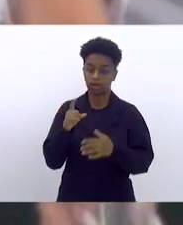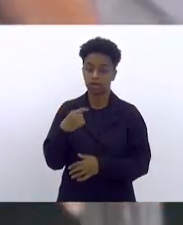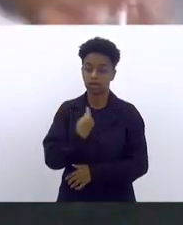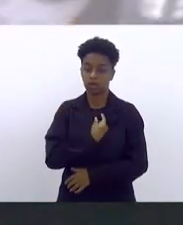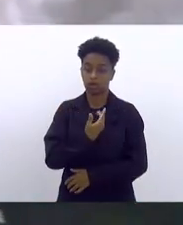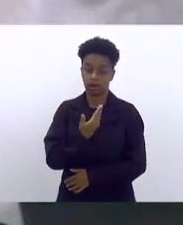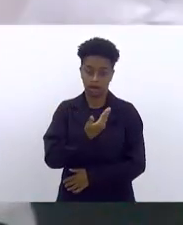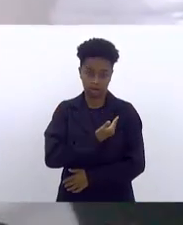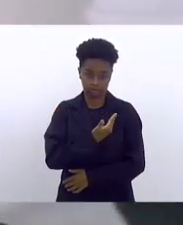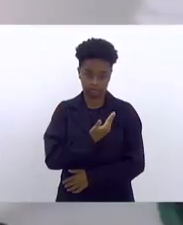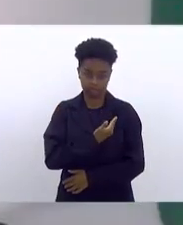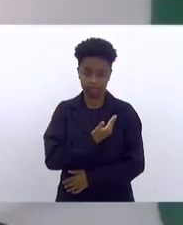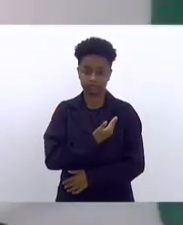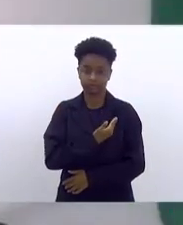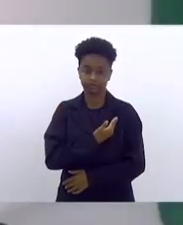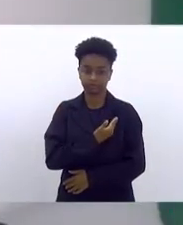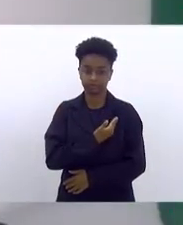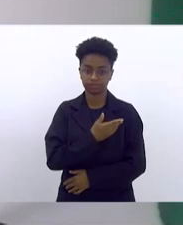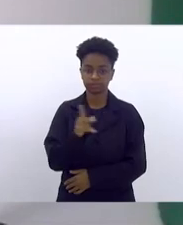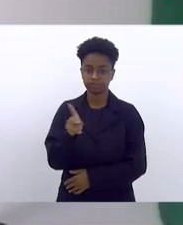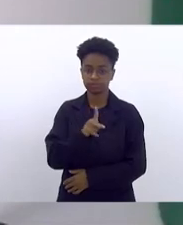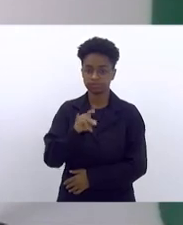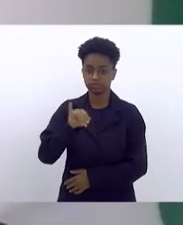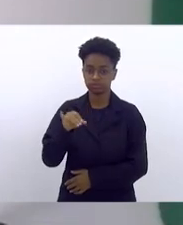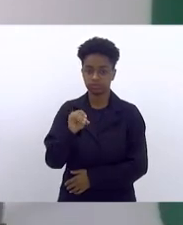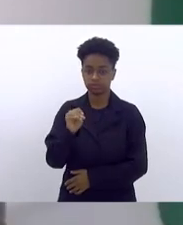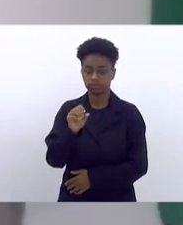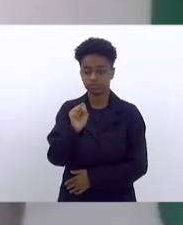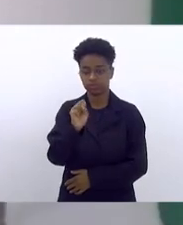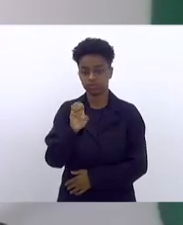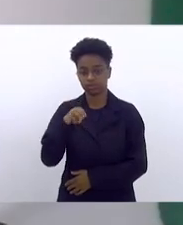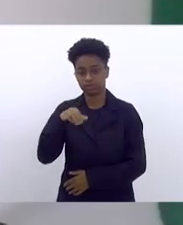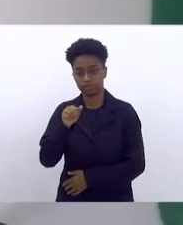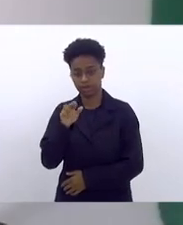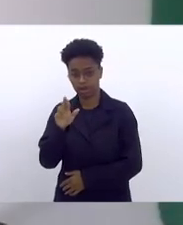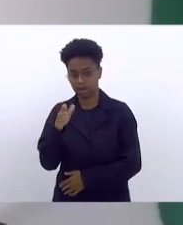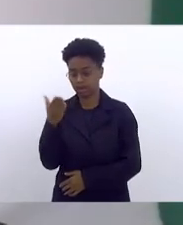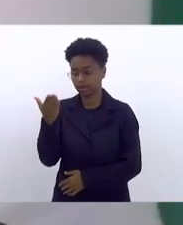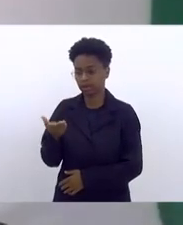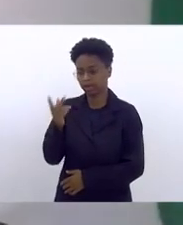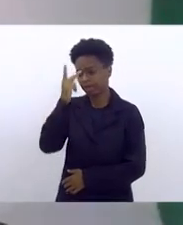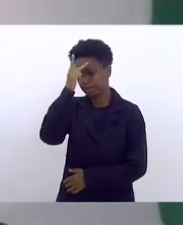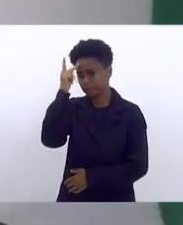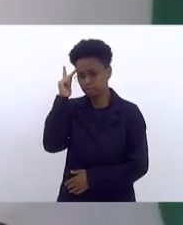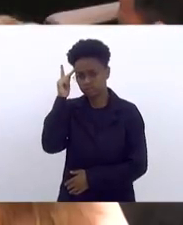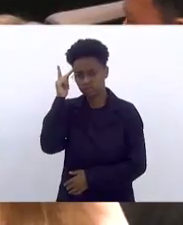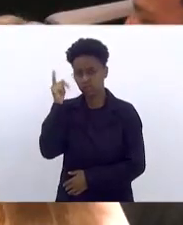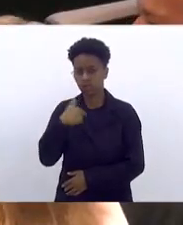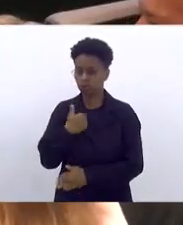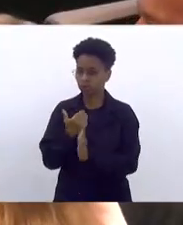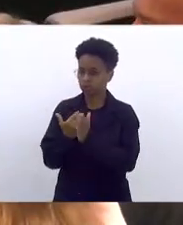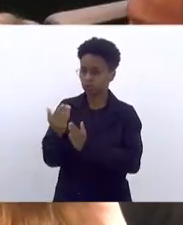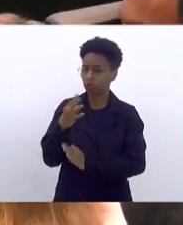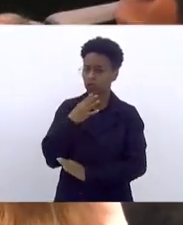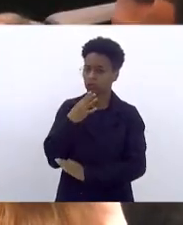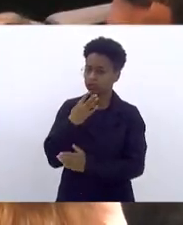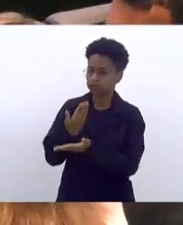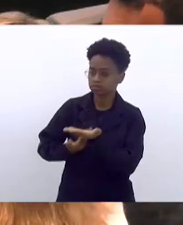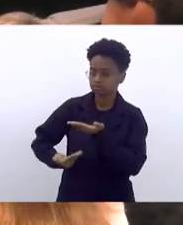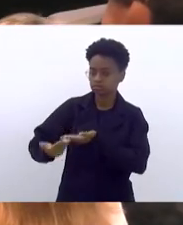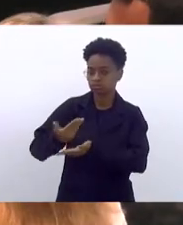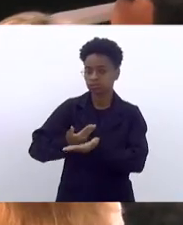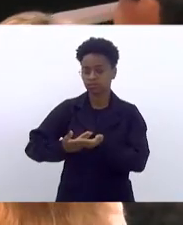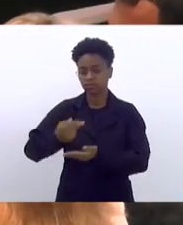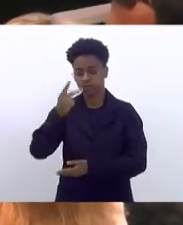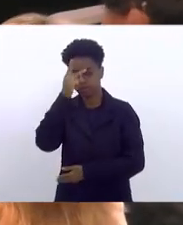amigo aqui professor Josimar uma pessoa passei a conhecer passei a lidar com ele uma pessoa